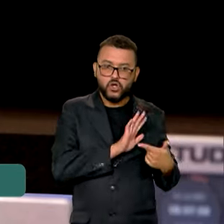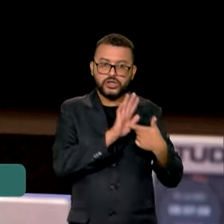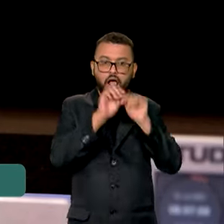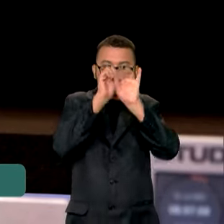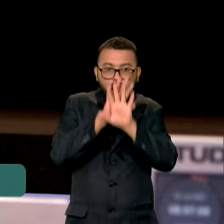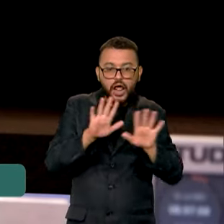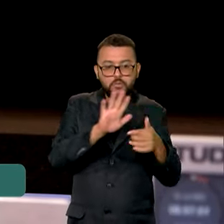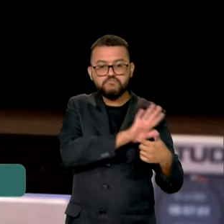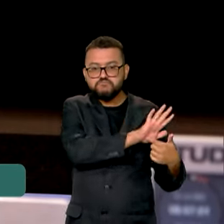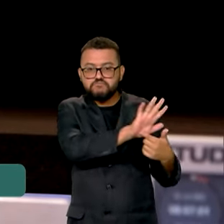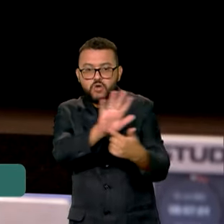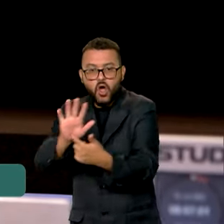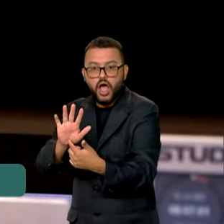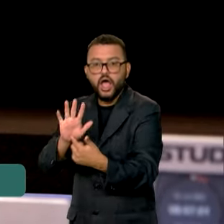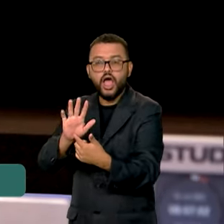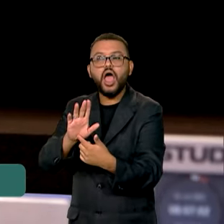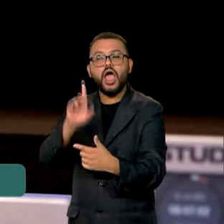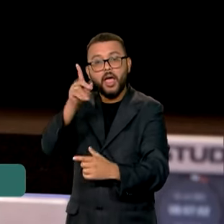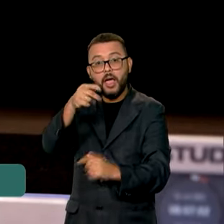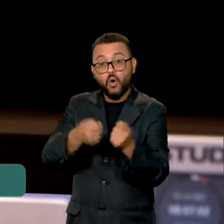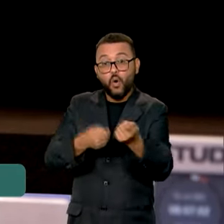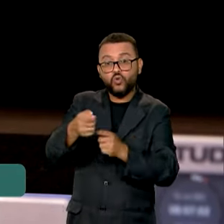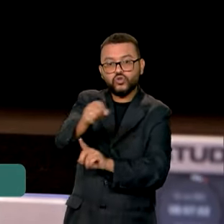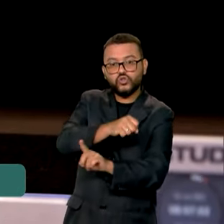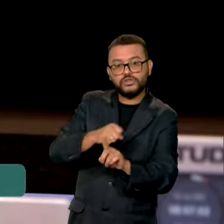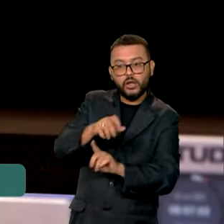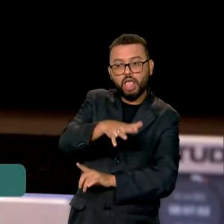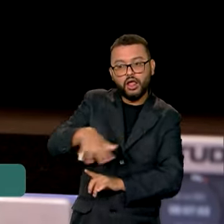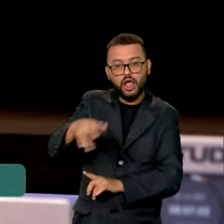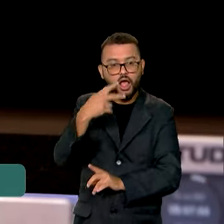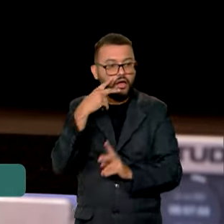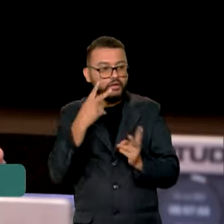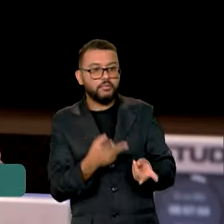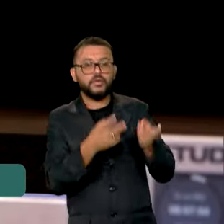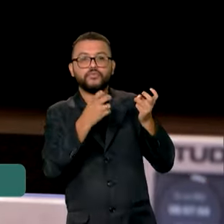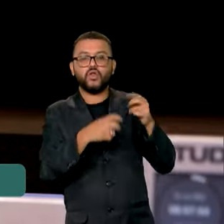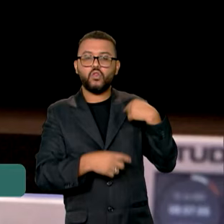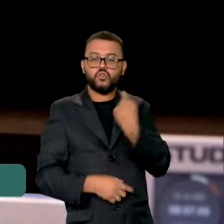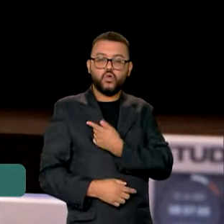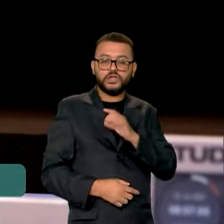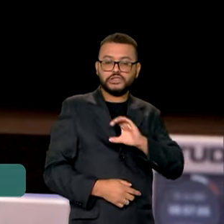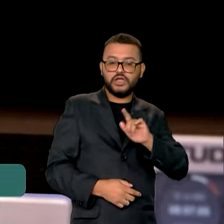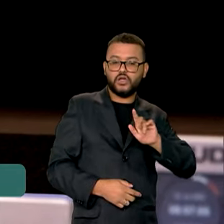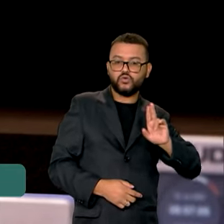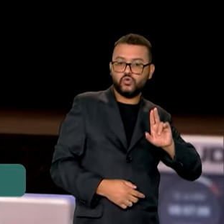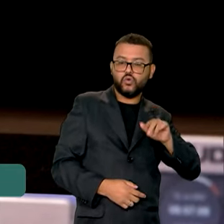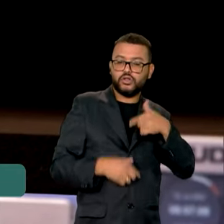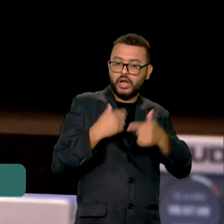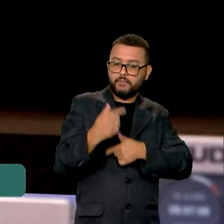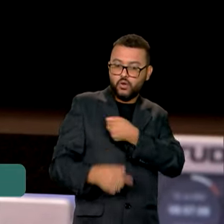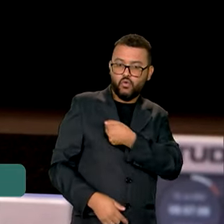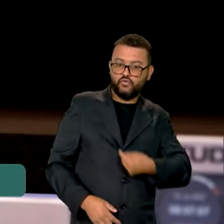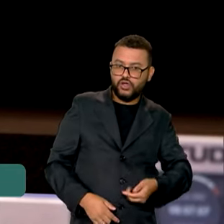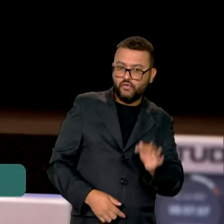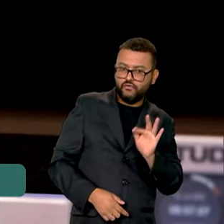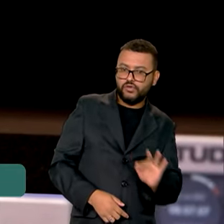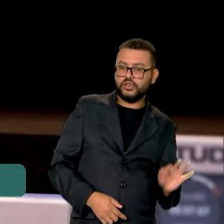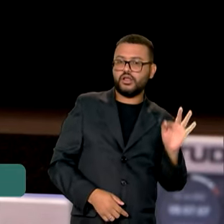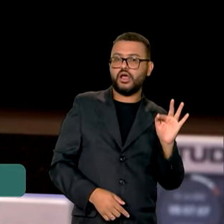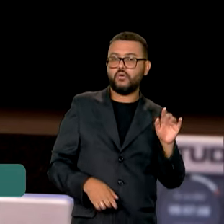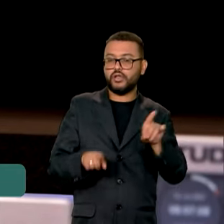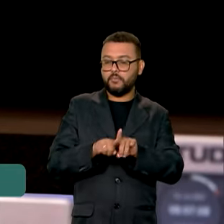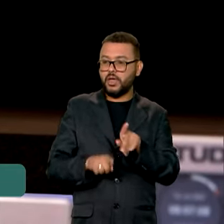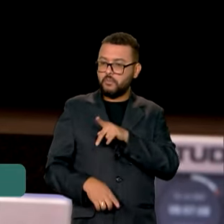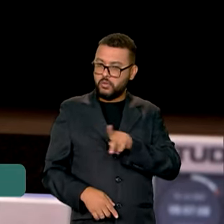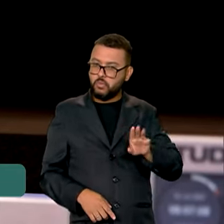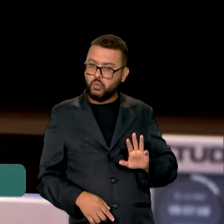inclusive, permite o controle social. Nós, na CGU, e também em linha com a atuação do governo federal, do governo do